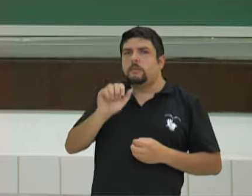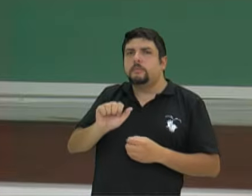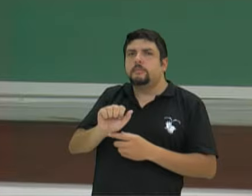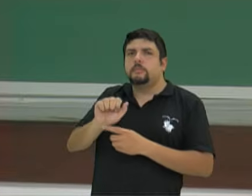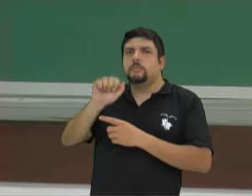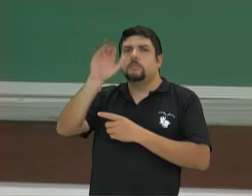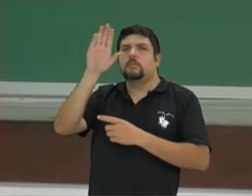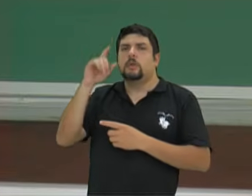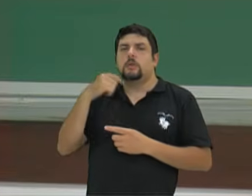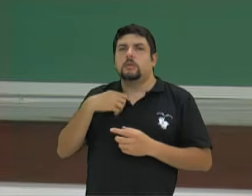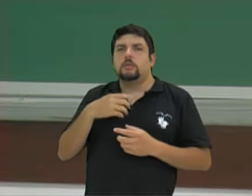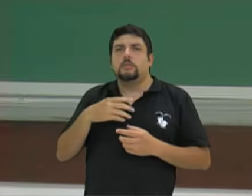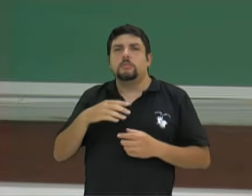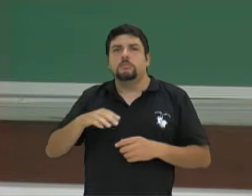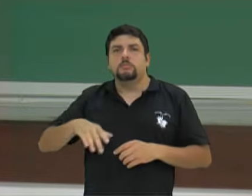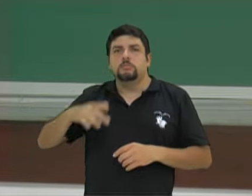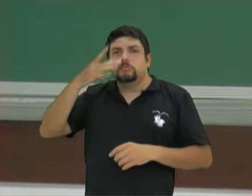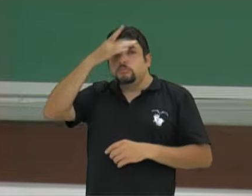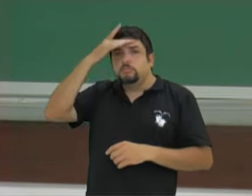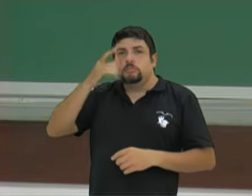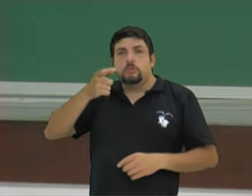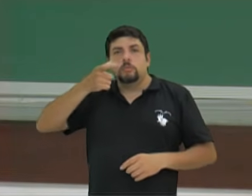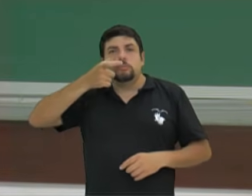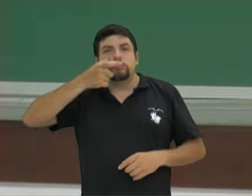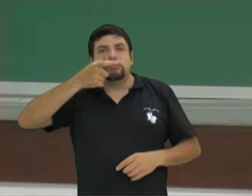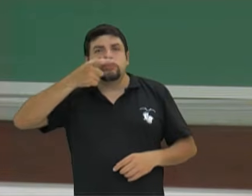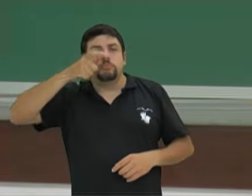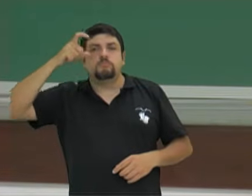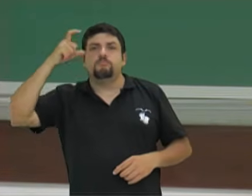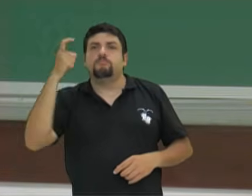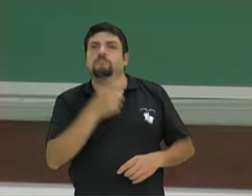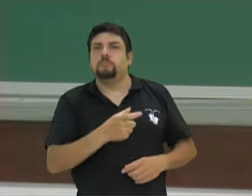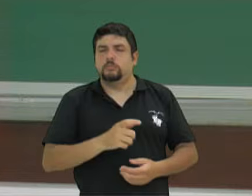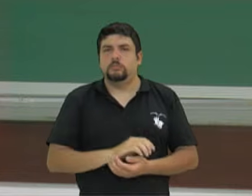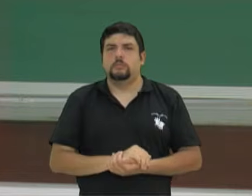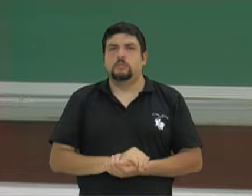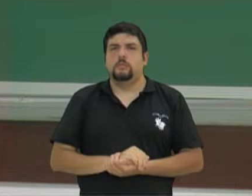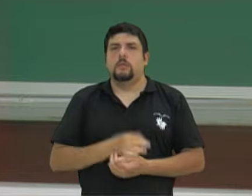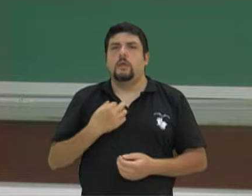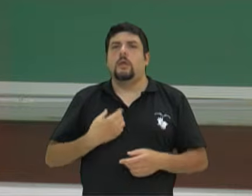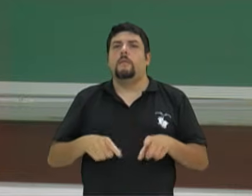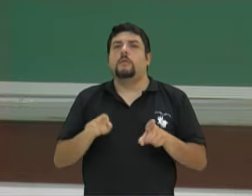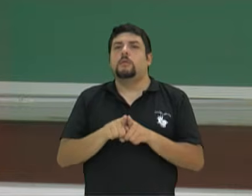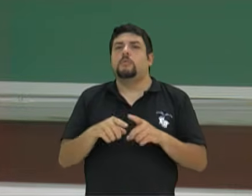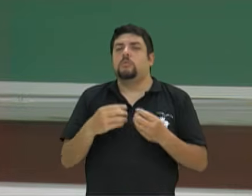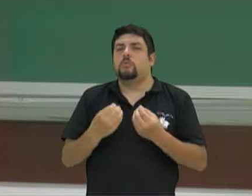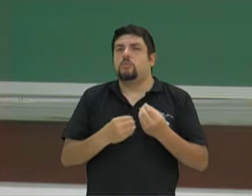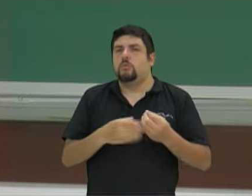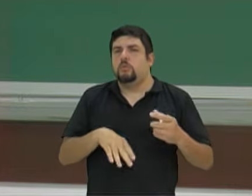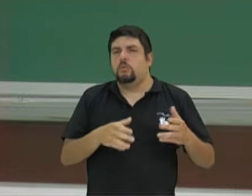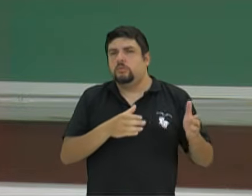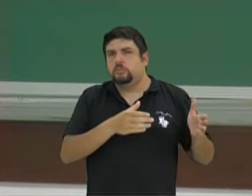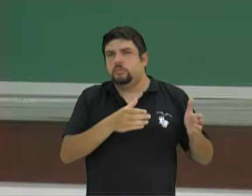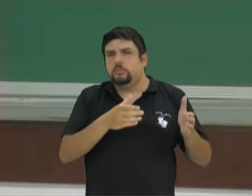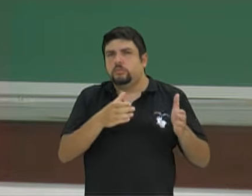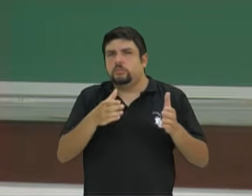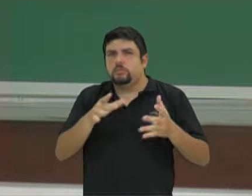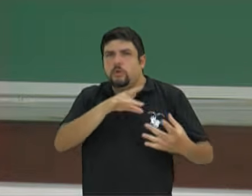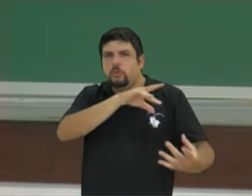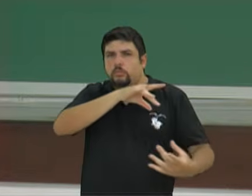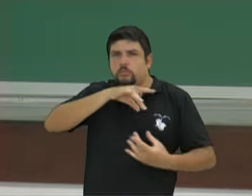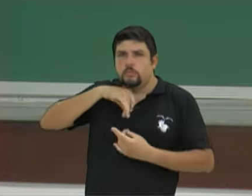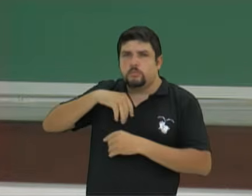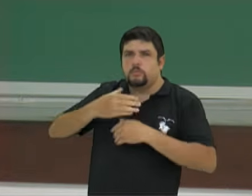né, interessante para nós telespectadores, né? Começa a sua planificação e se concretiza na filmagem e assume sua